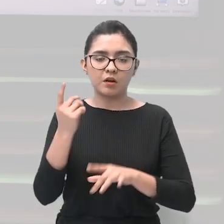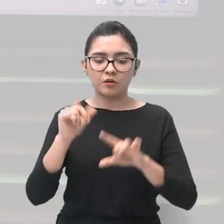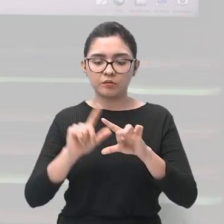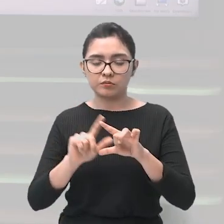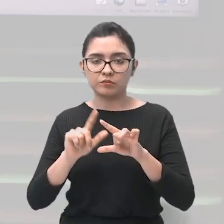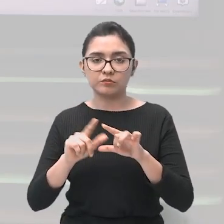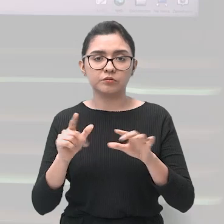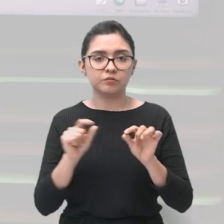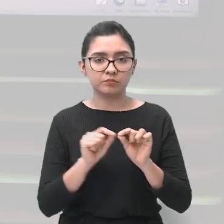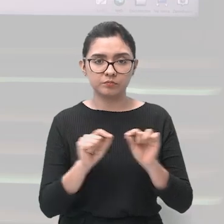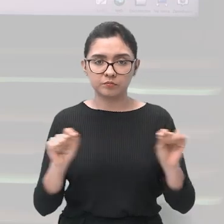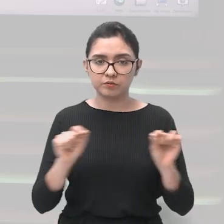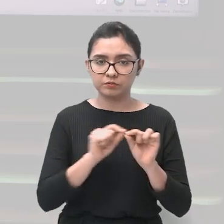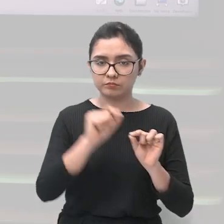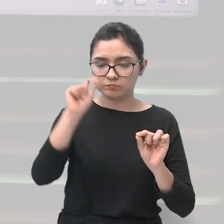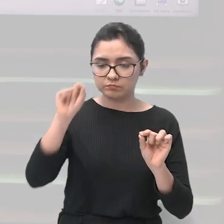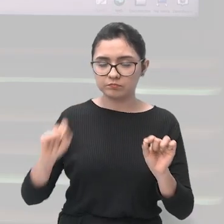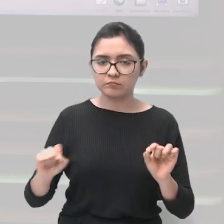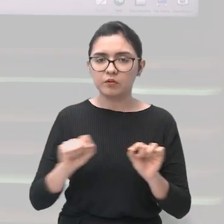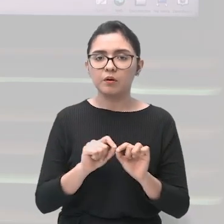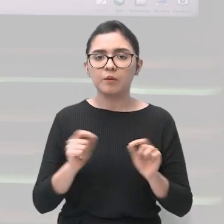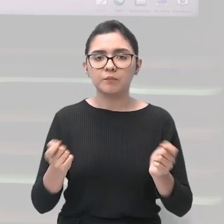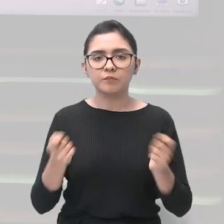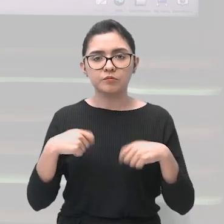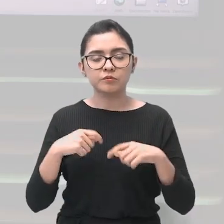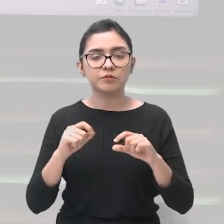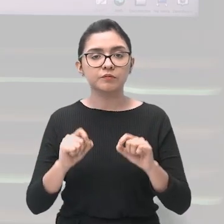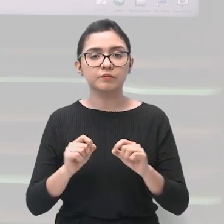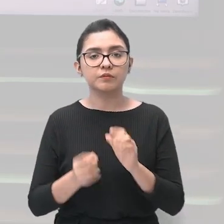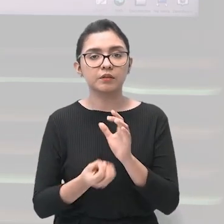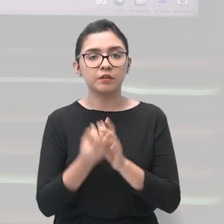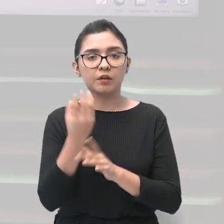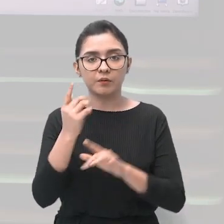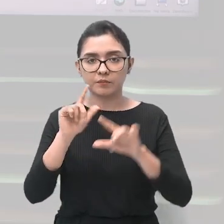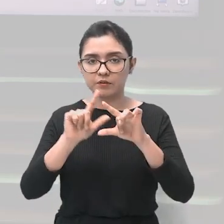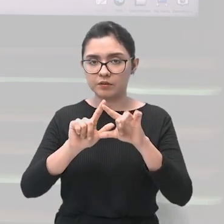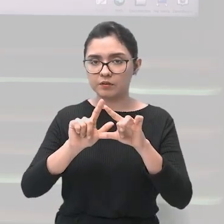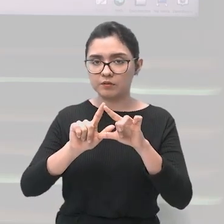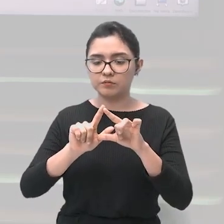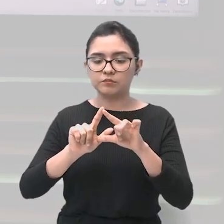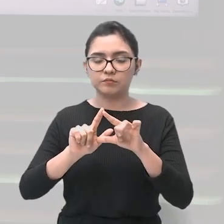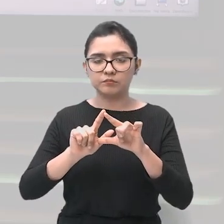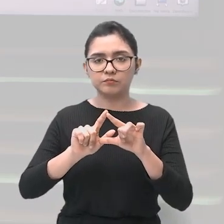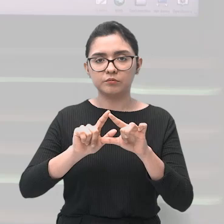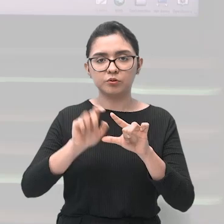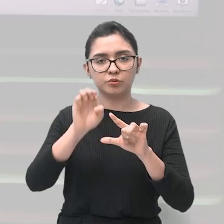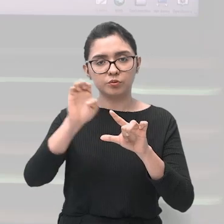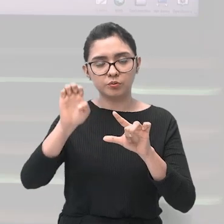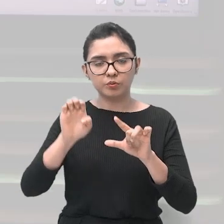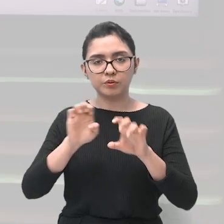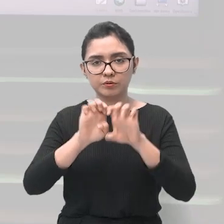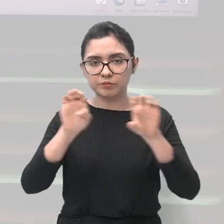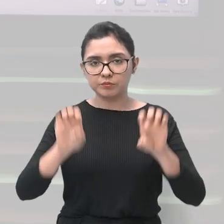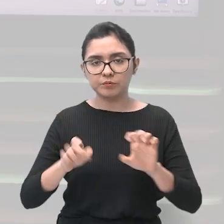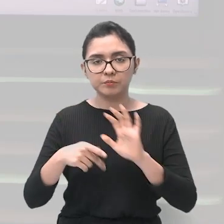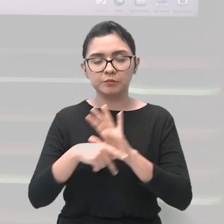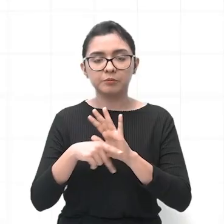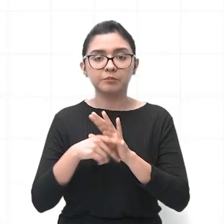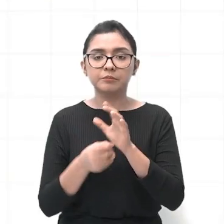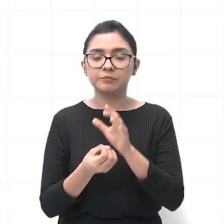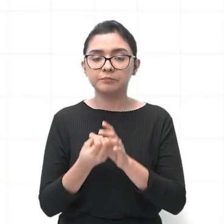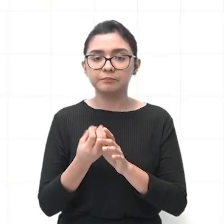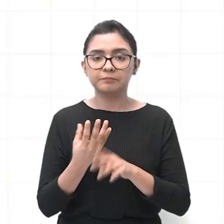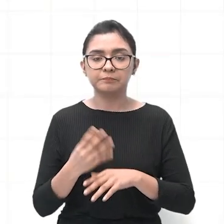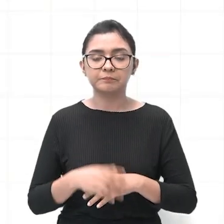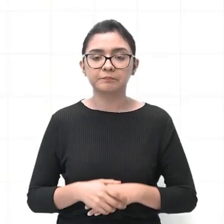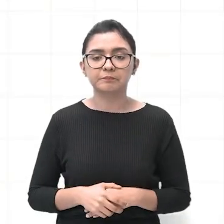colocamos medidas das quais foram possíveis se construir um triângulo. Nesse próximo exemplo que nós vamos ver agora,